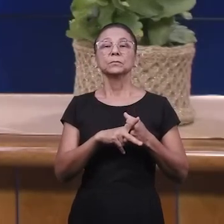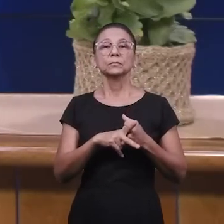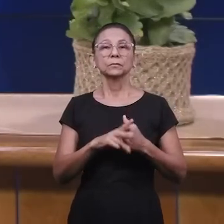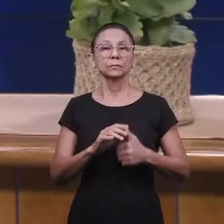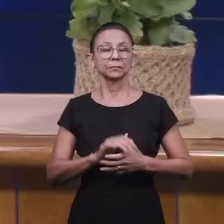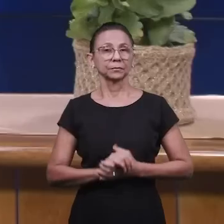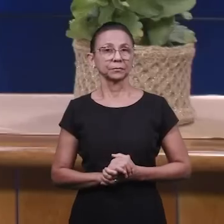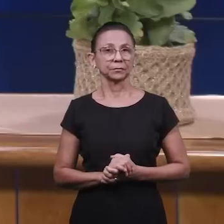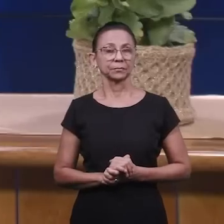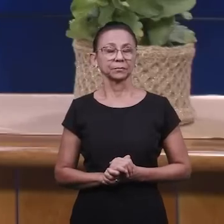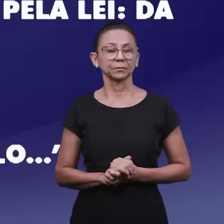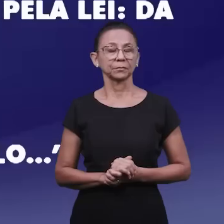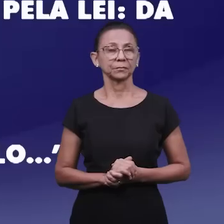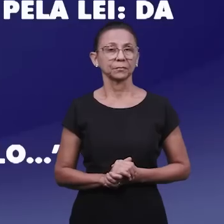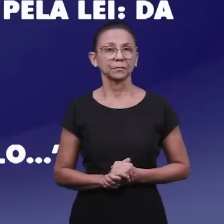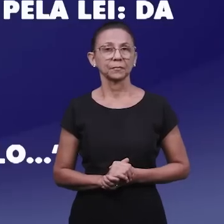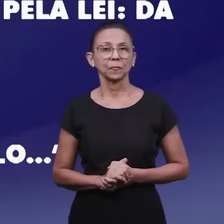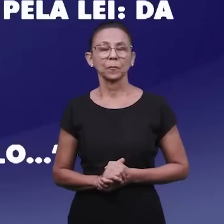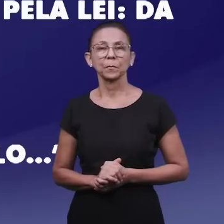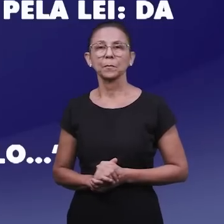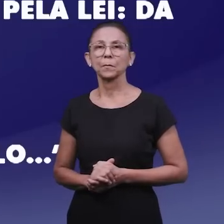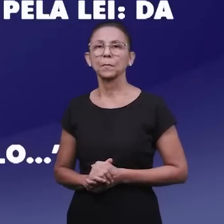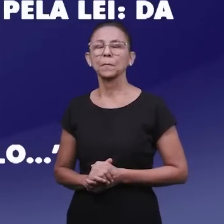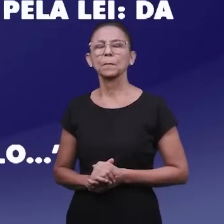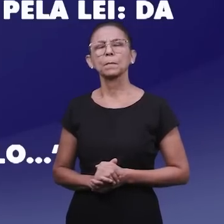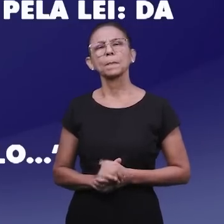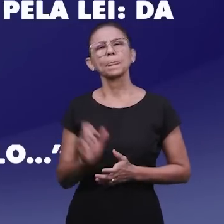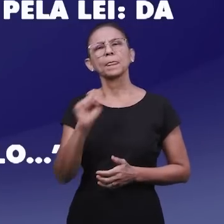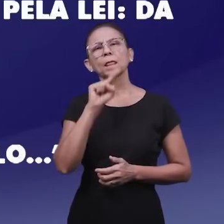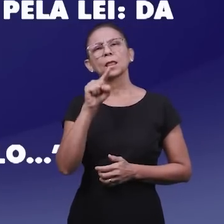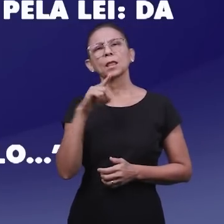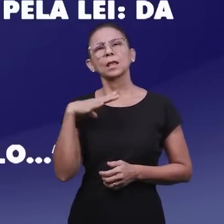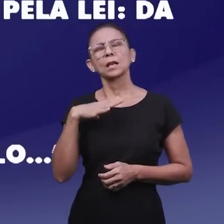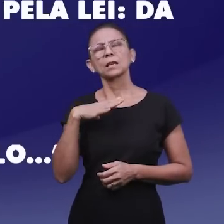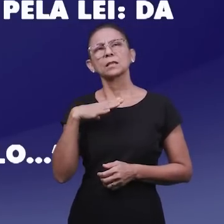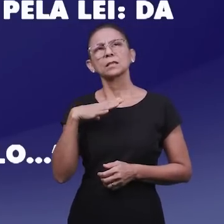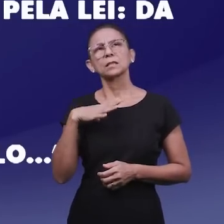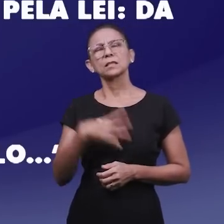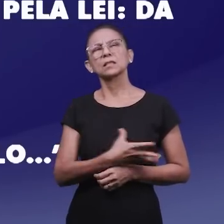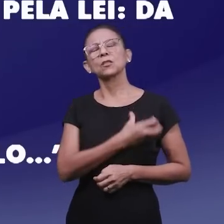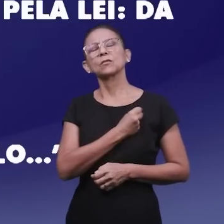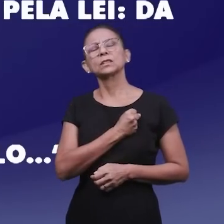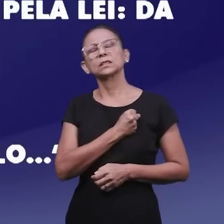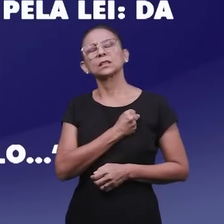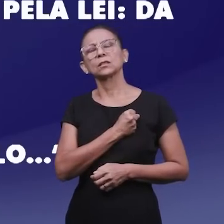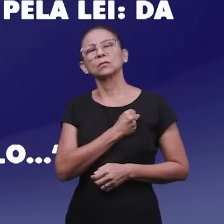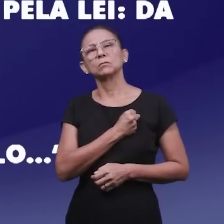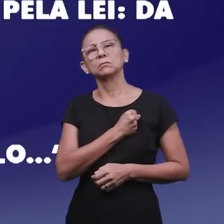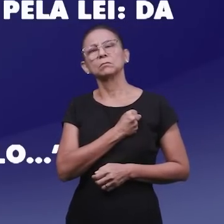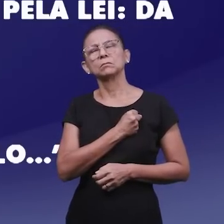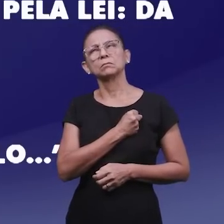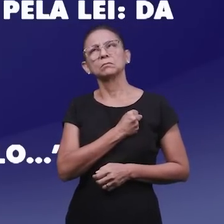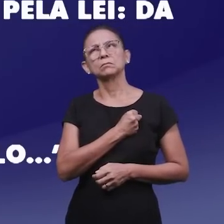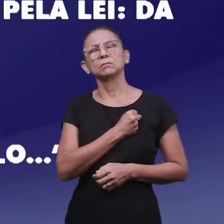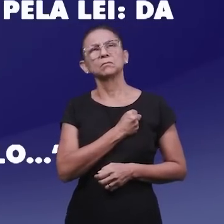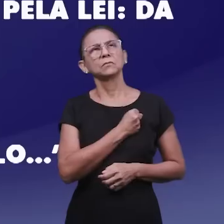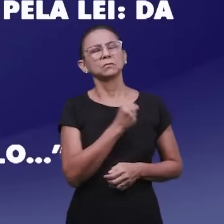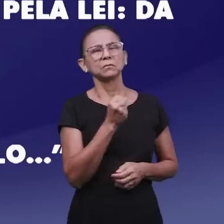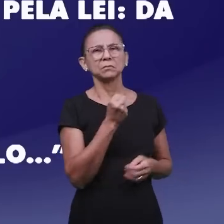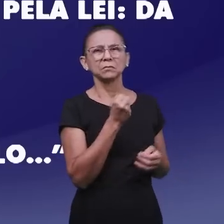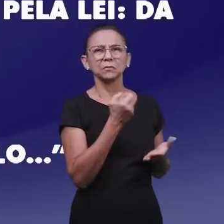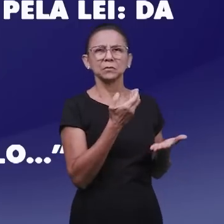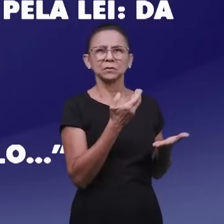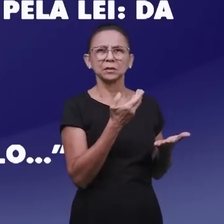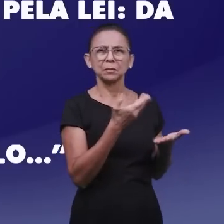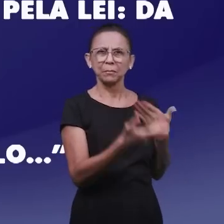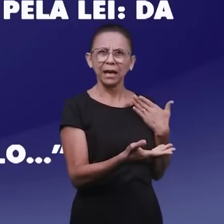para sempre. E nós vamos ver o que a Bíblia nos fala a respeito disso. Pedro, escrevendo na segunda epístola de